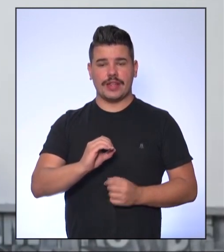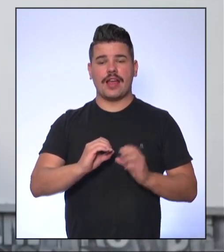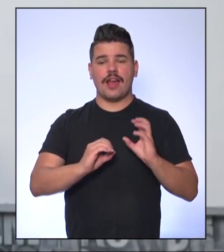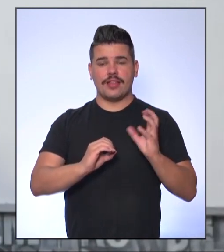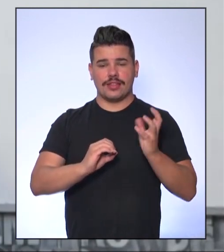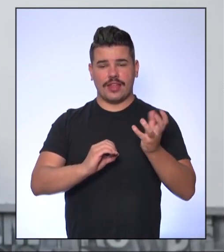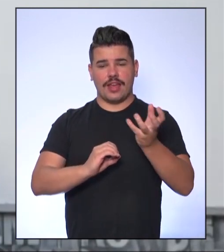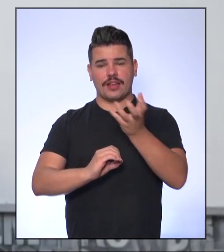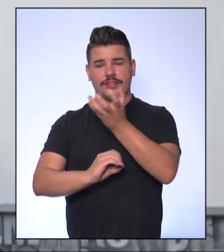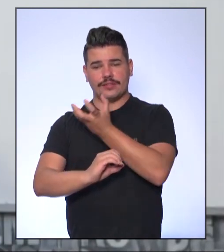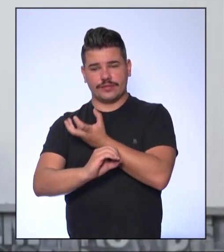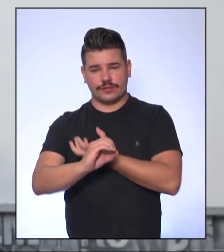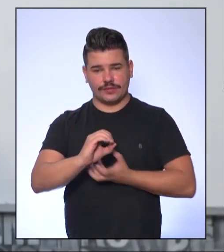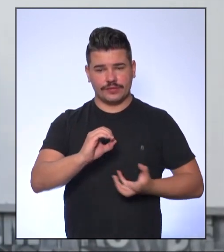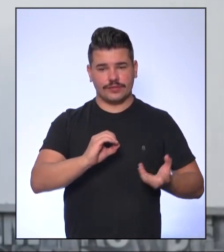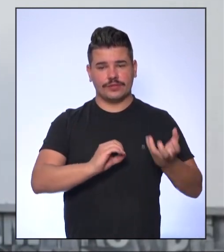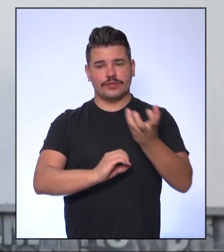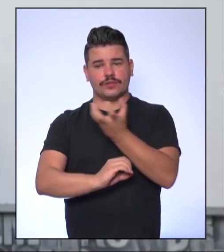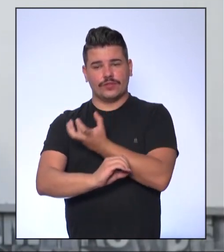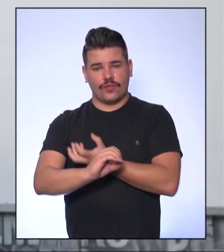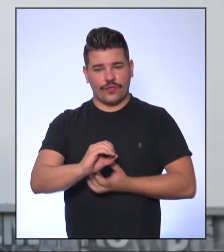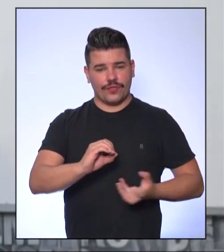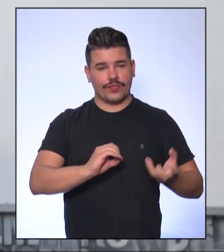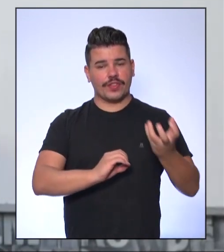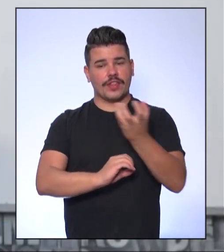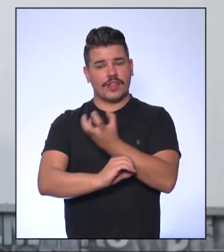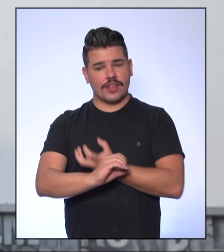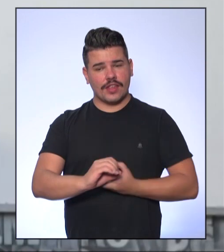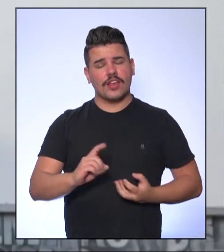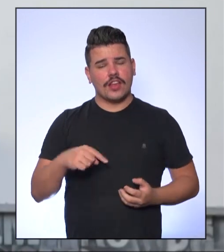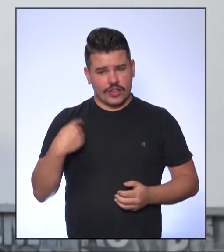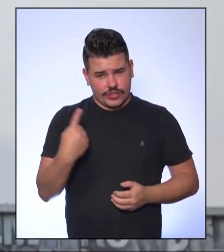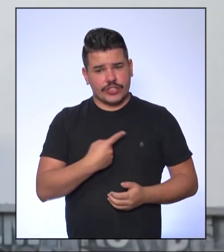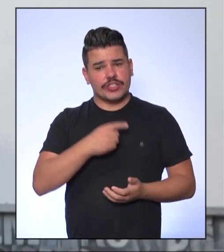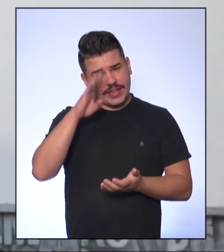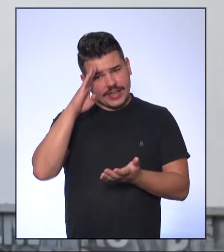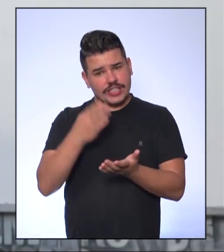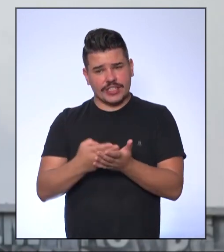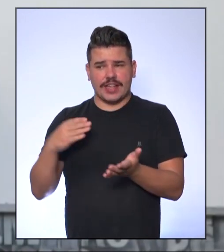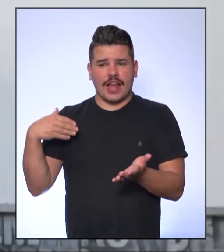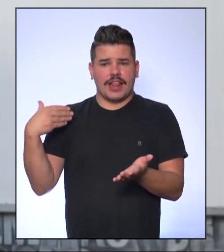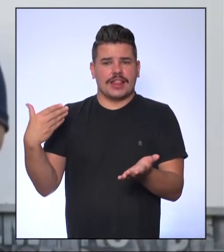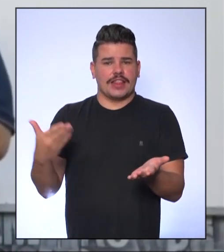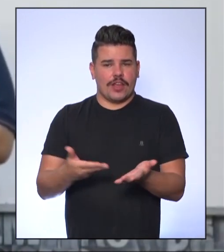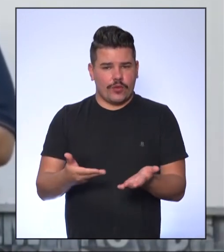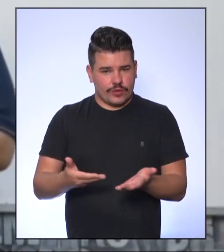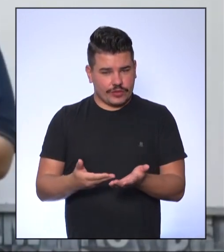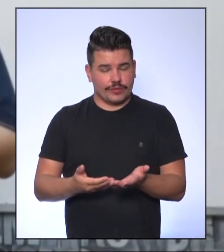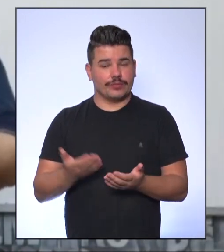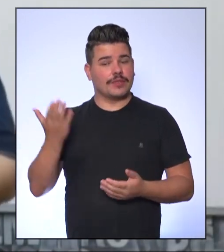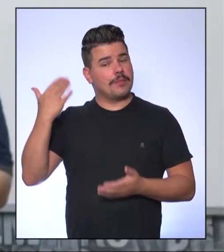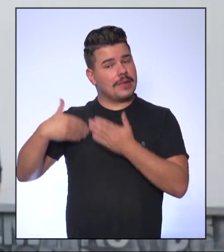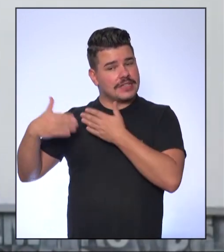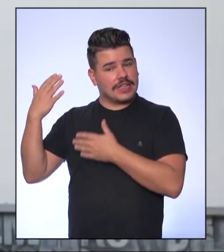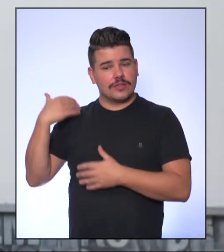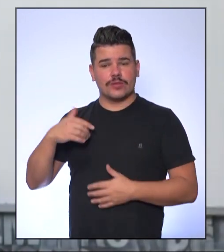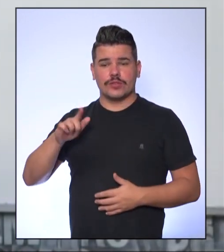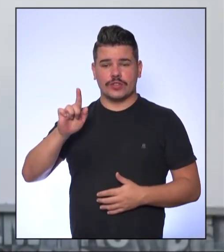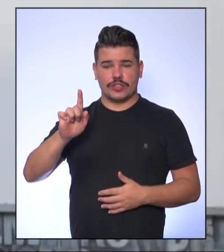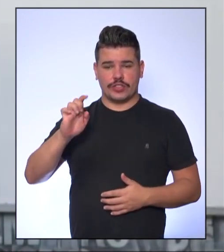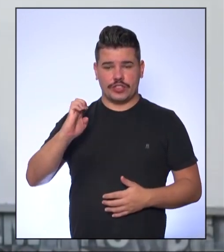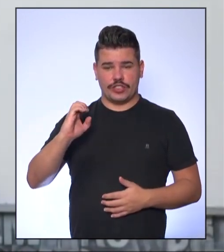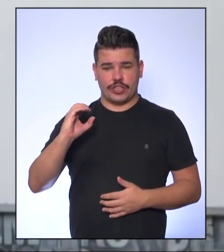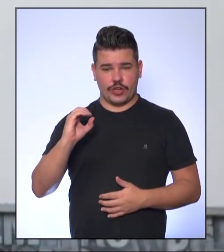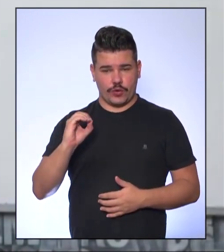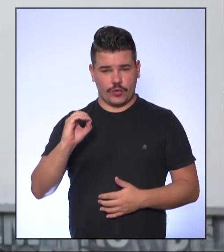está ao centro, que nós acreditamos até hoje, e a Terra gira ao seu redor. O geocentrismo, que era anterior, e nós já